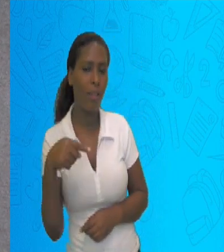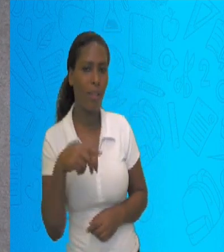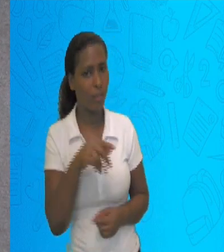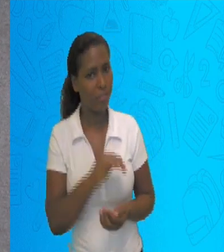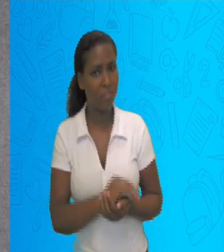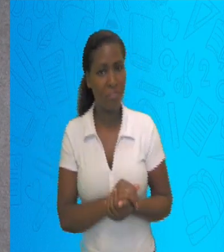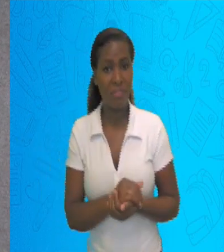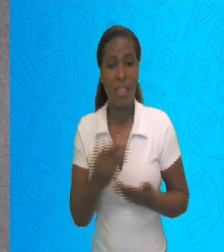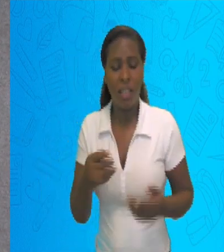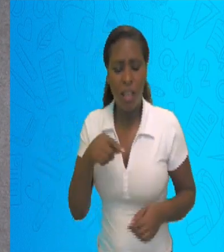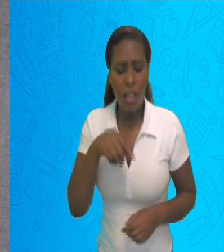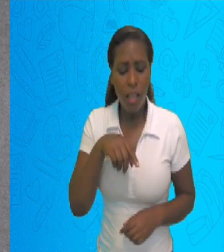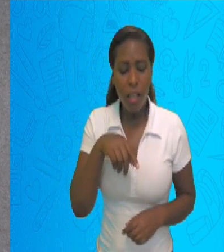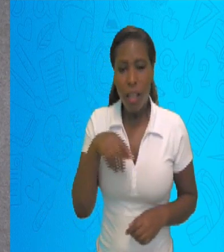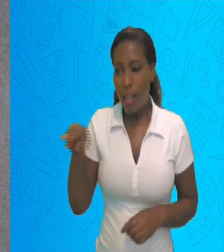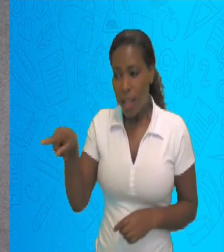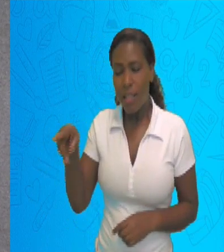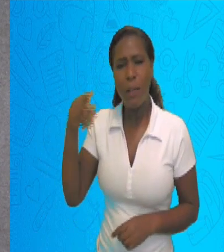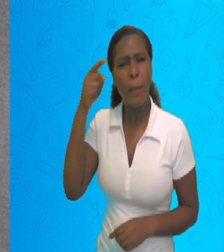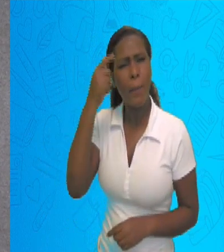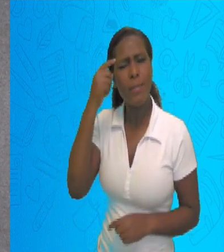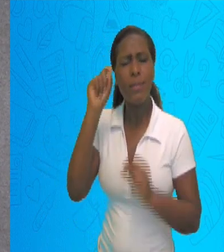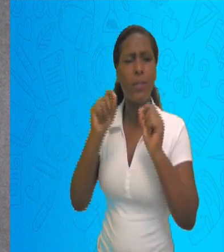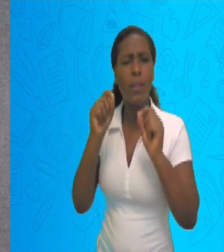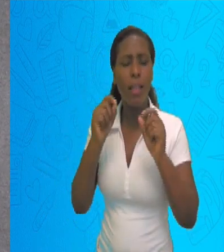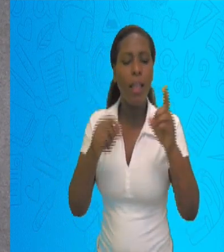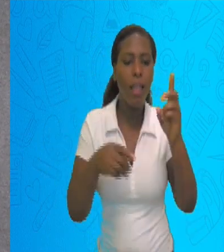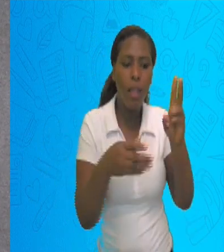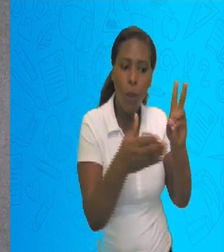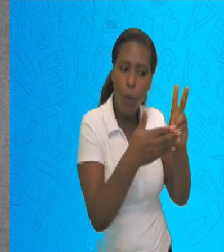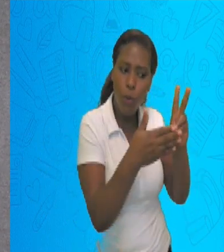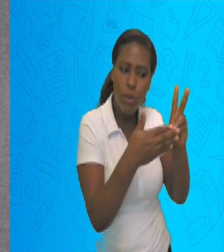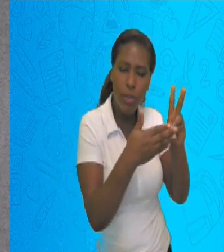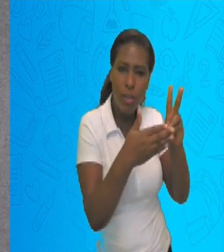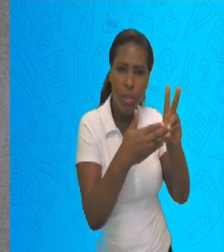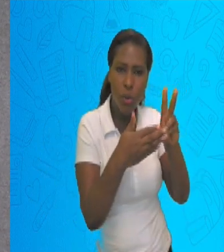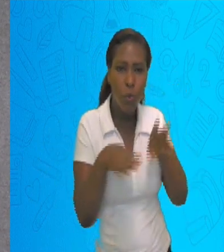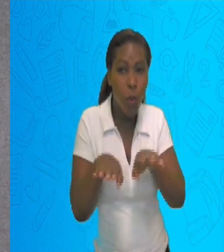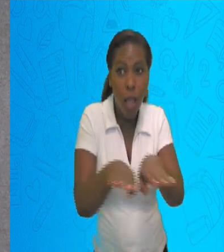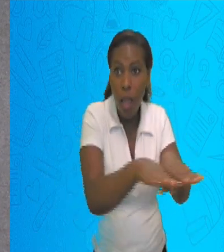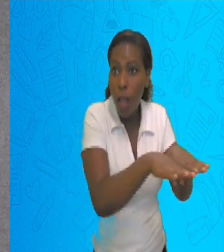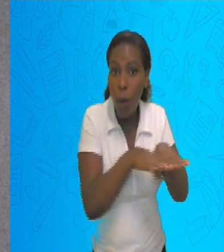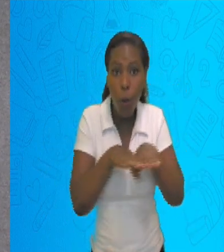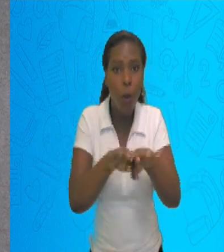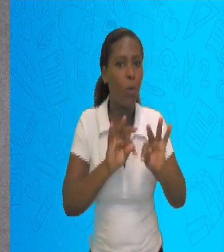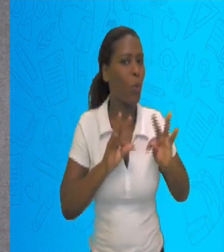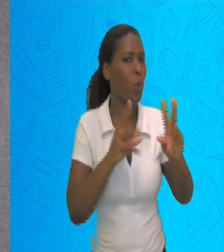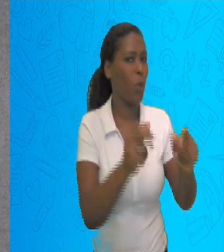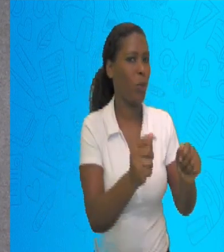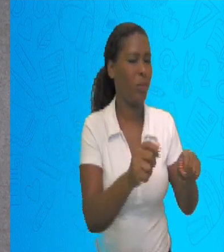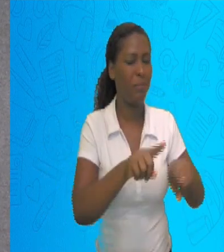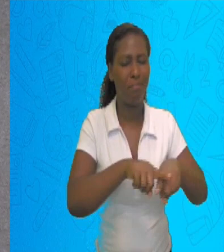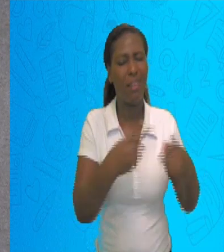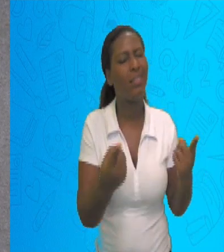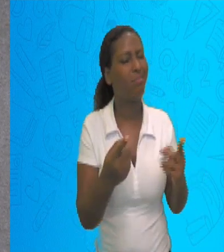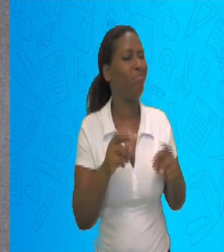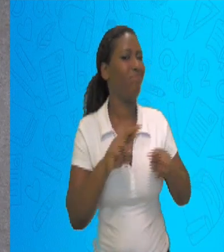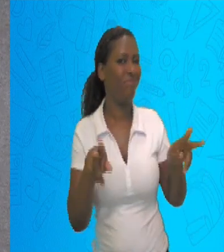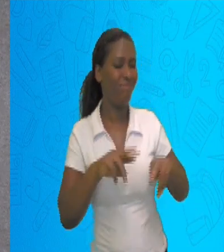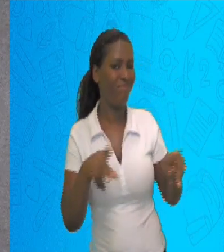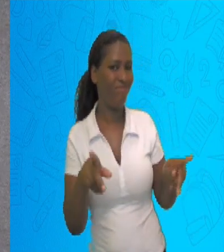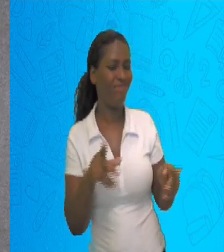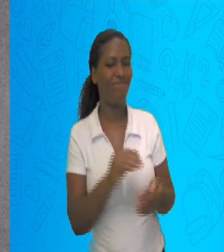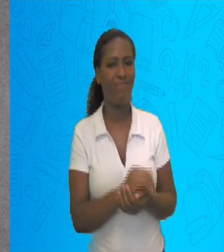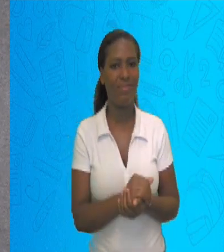semelhantes, mas na verdade não é essa. O processo de colonização portuguesa no Brasil teve